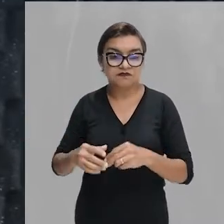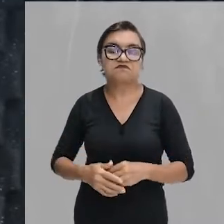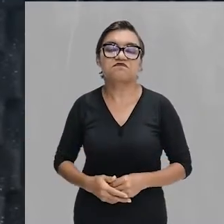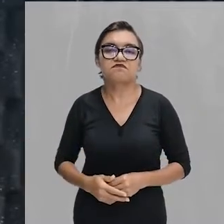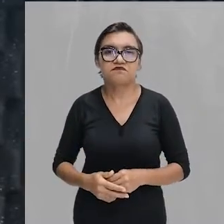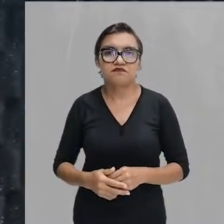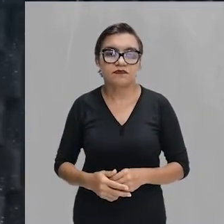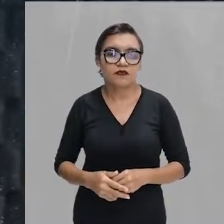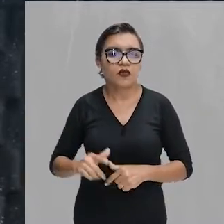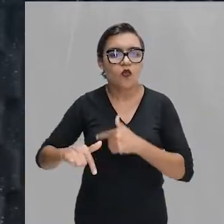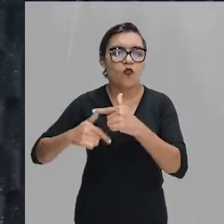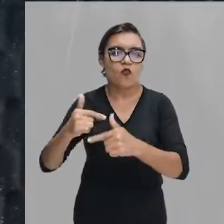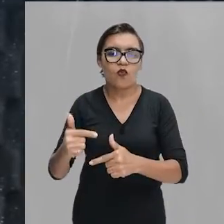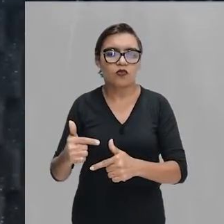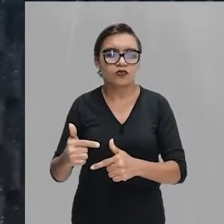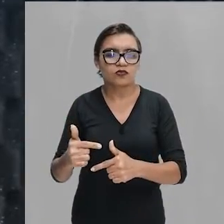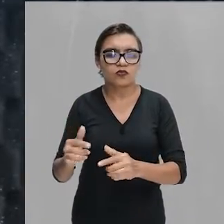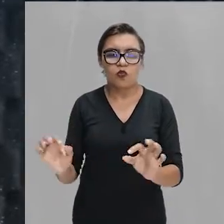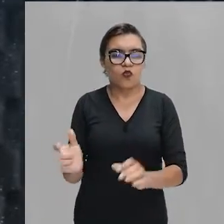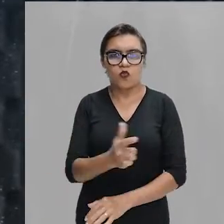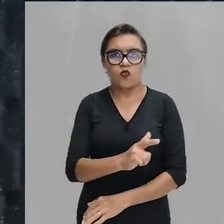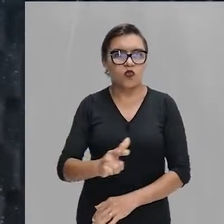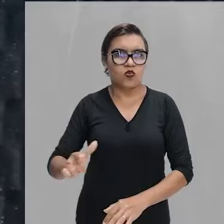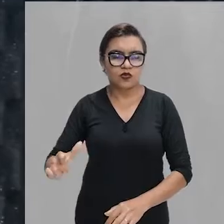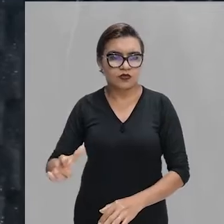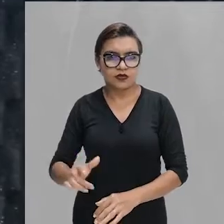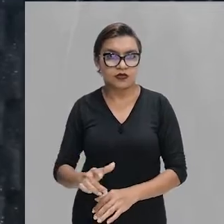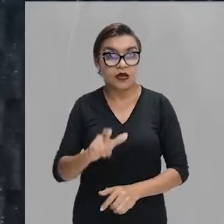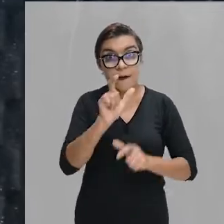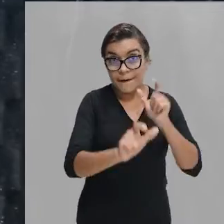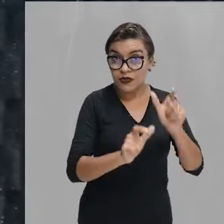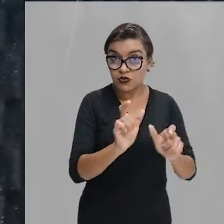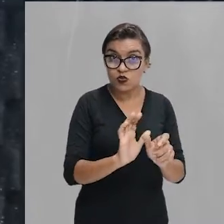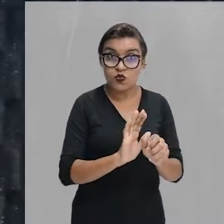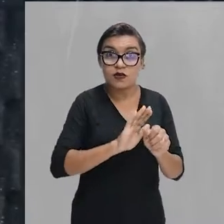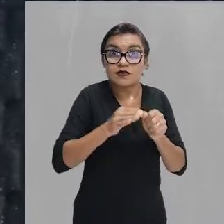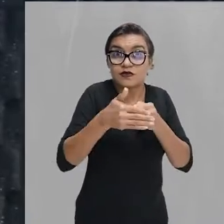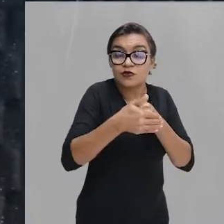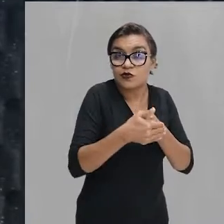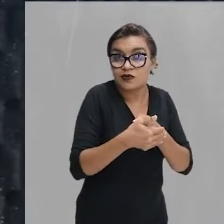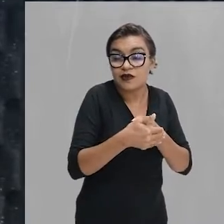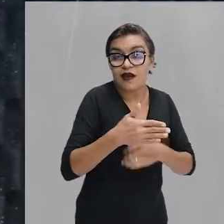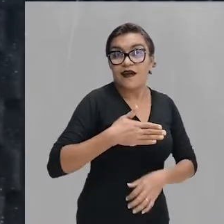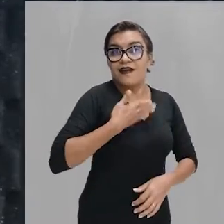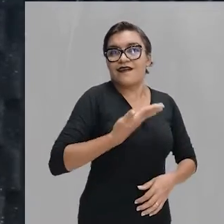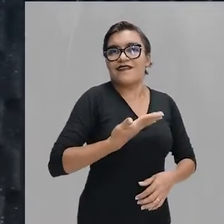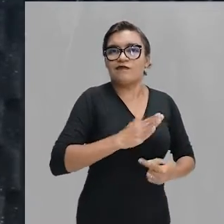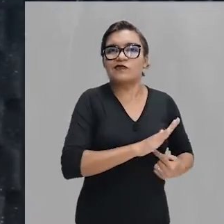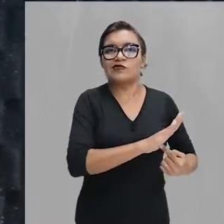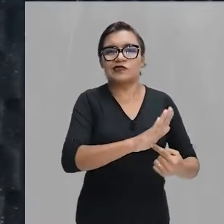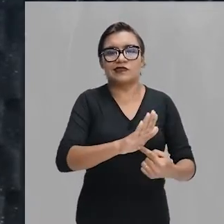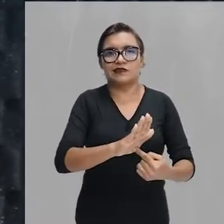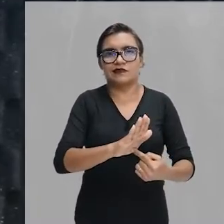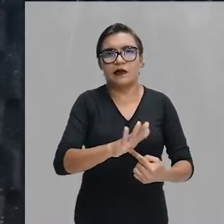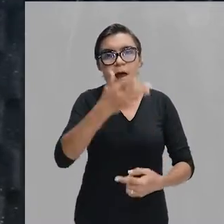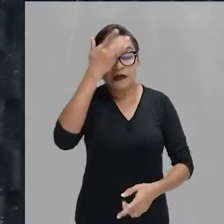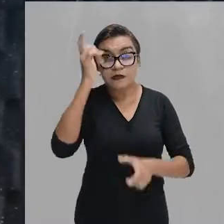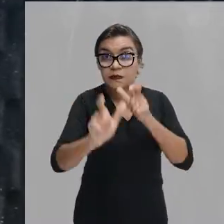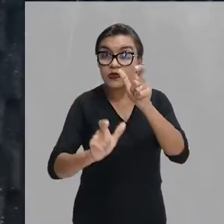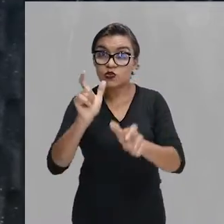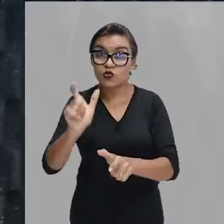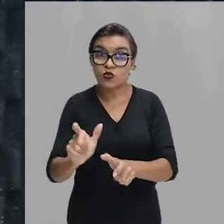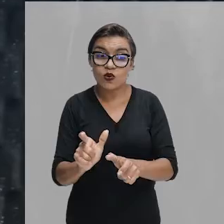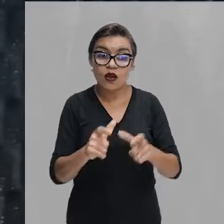deixei oculto. Então, todos se esconderam para fazer-lhe uma surpresa. Todas as personas do local